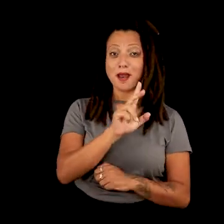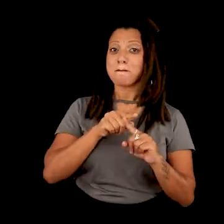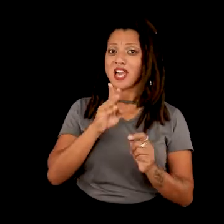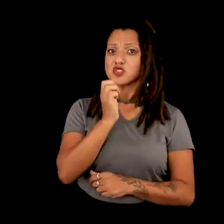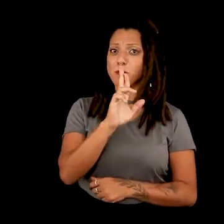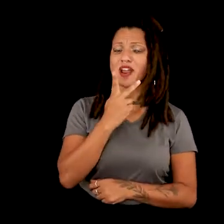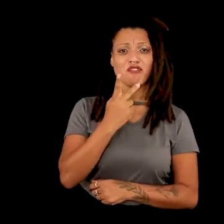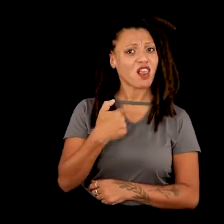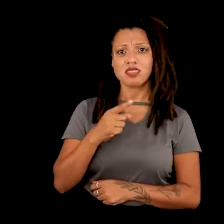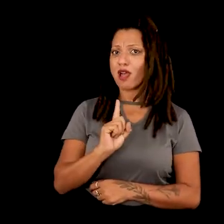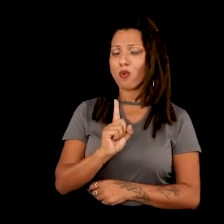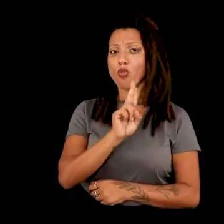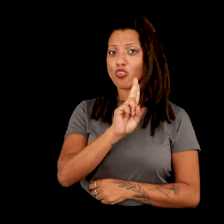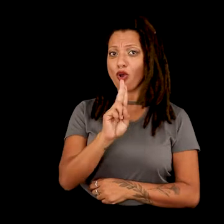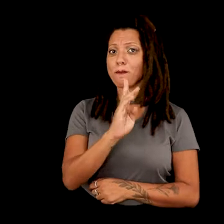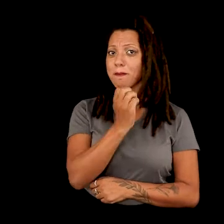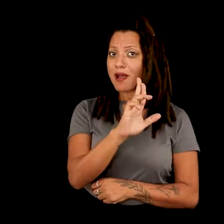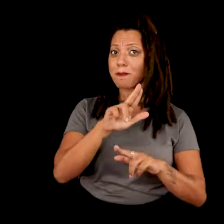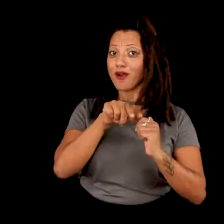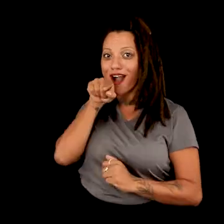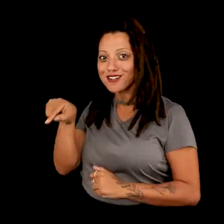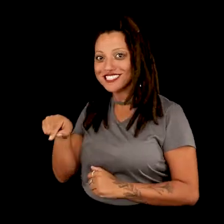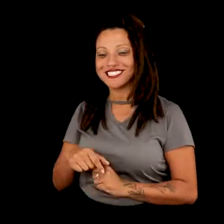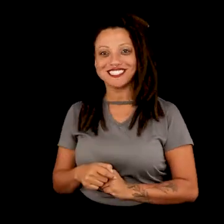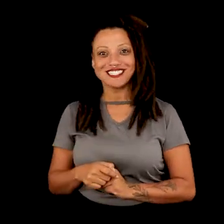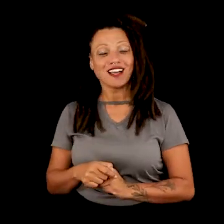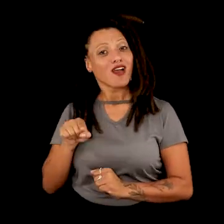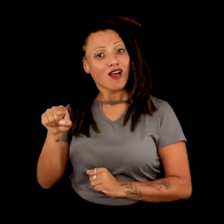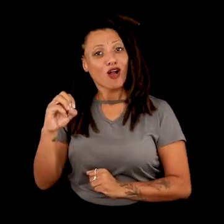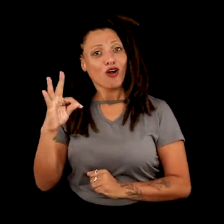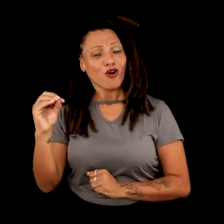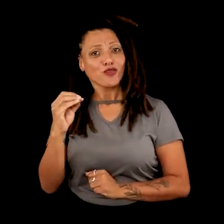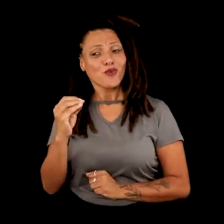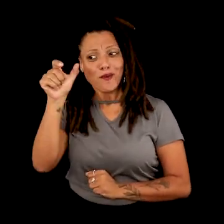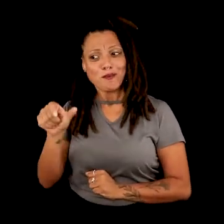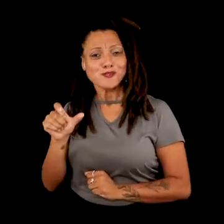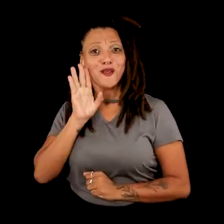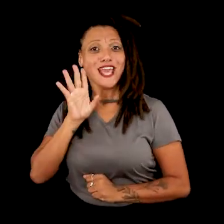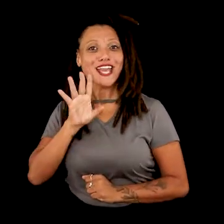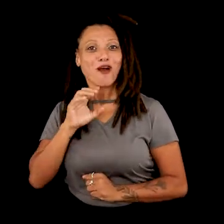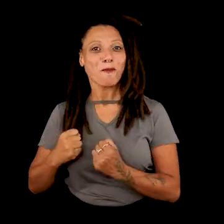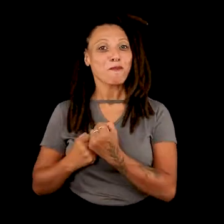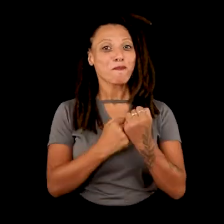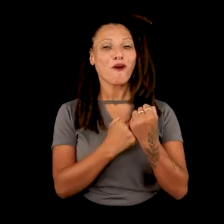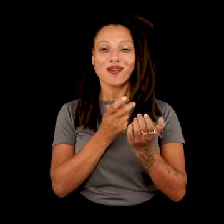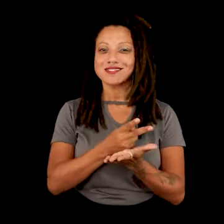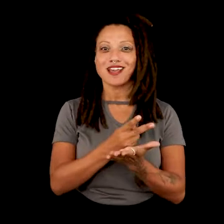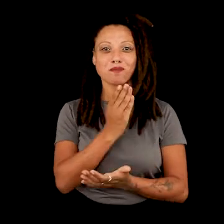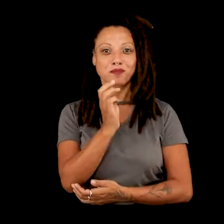da música, mas ele é um cara tão brother que ele, até nisso, ele dá essa força